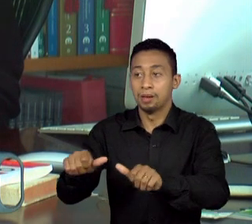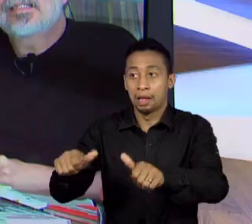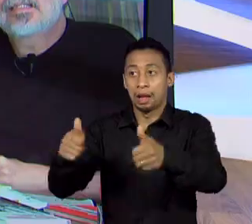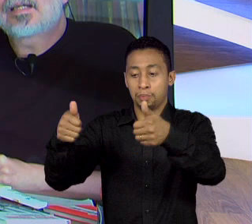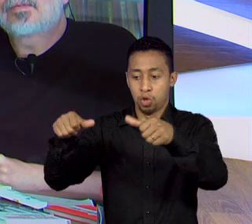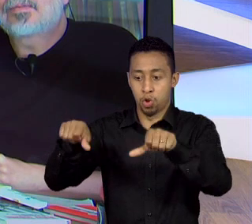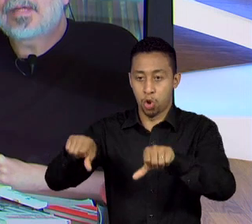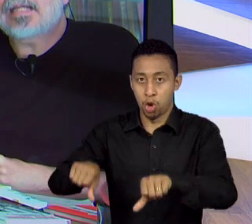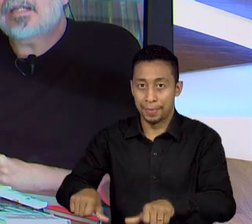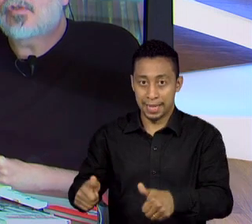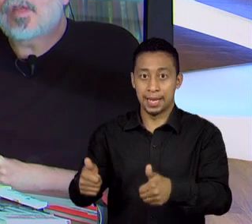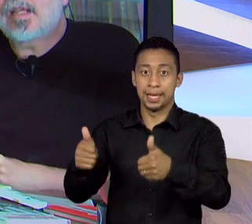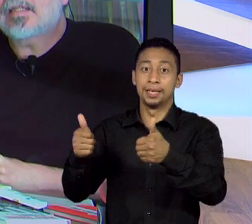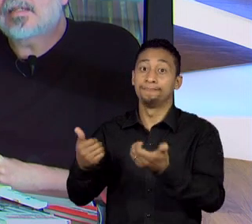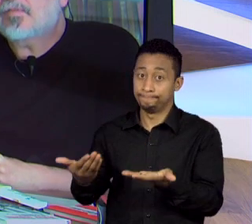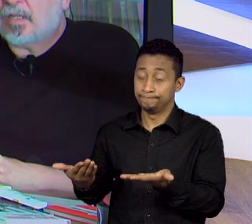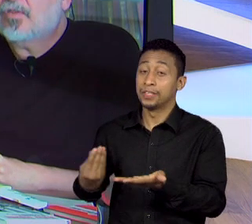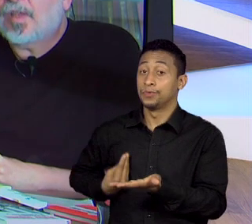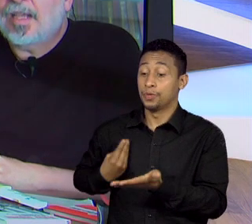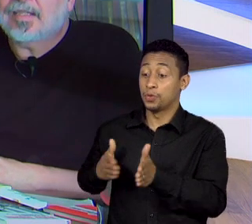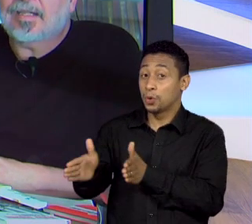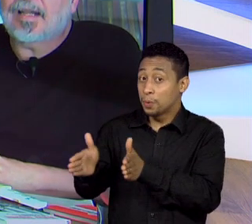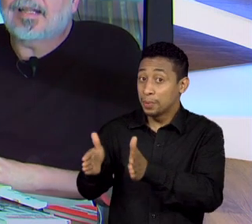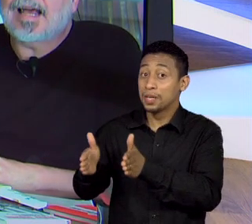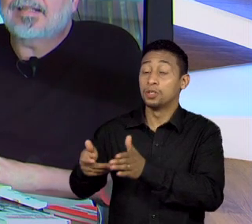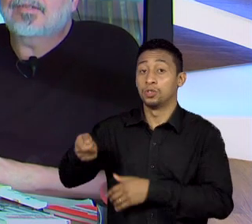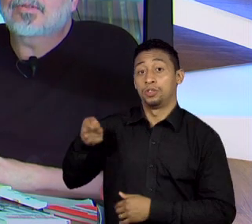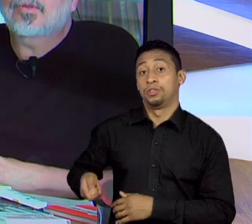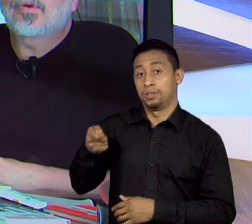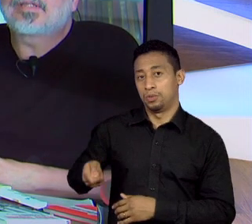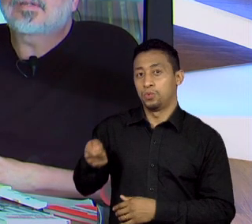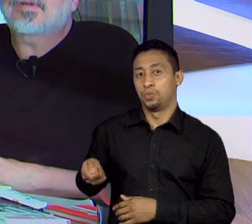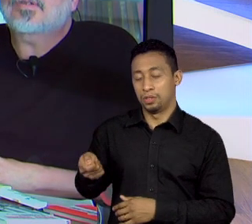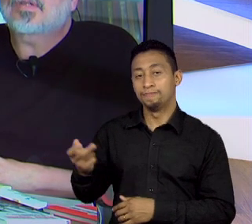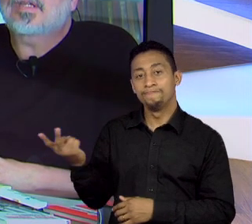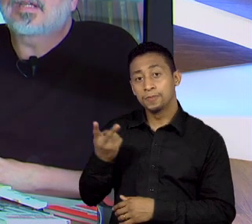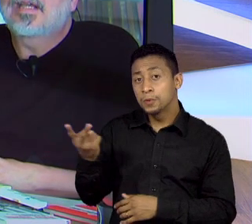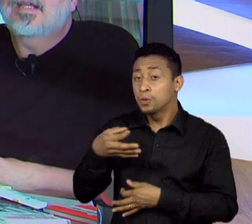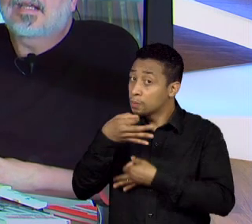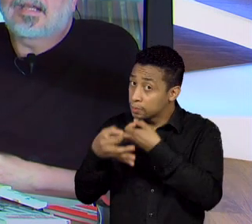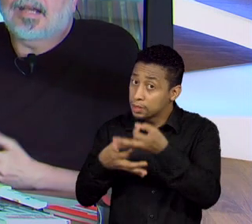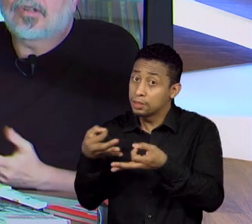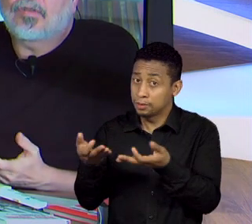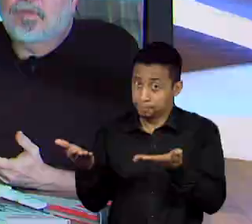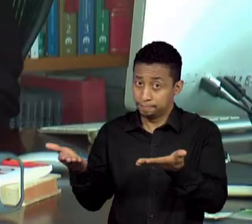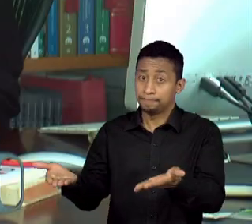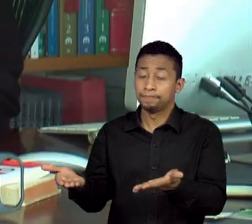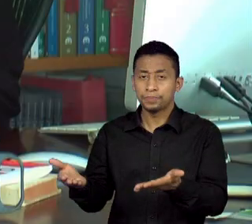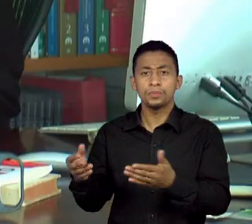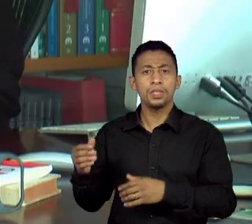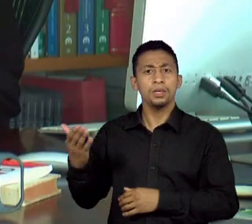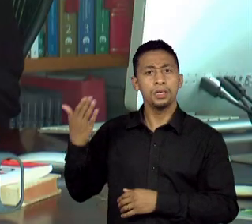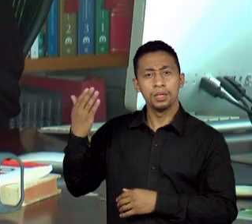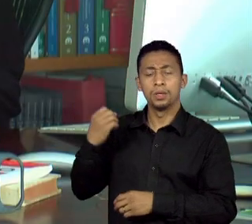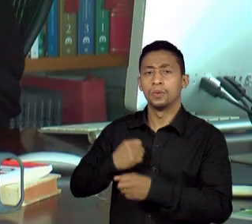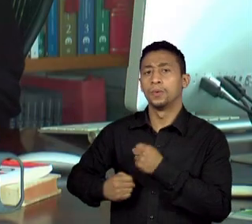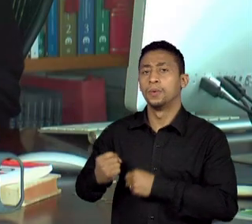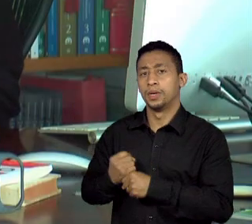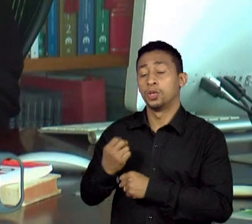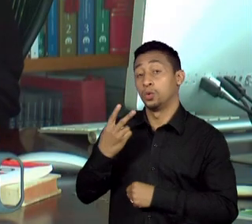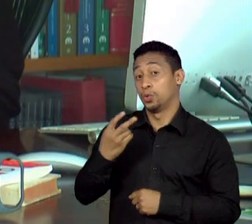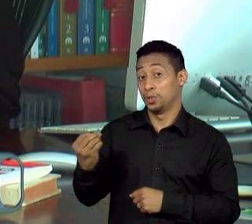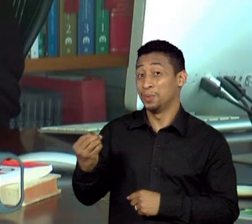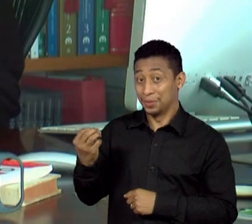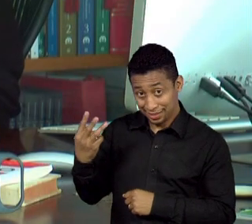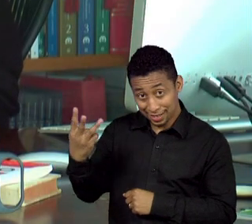né? Então essa diferença faz diferença na análise dos dois. Eu acho que a gente viu em 2013 aquela galera que